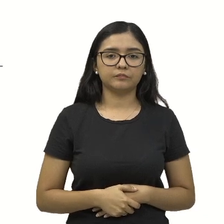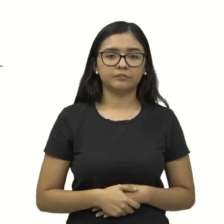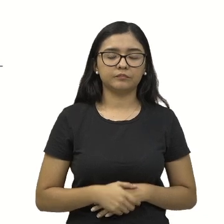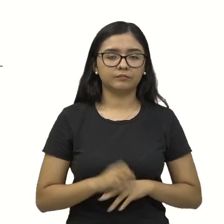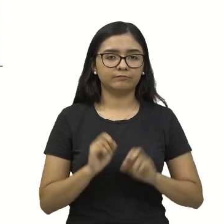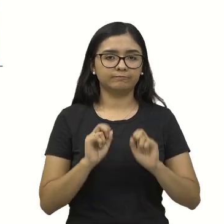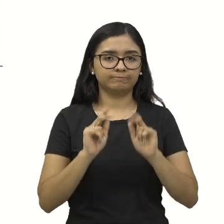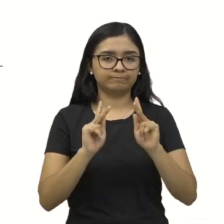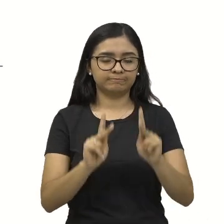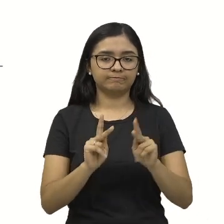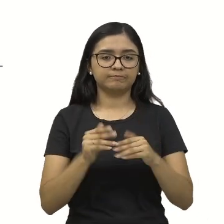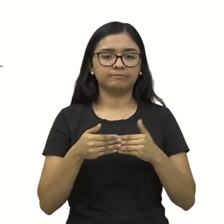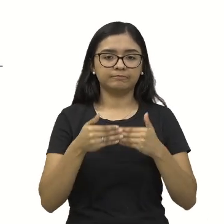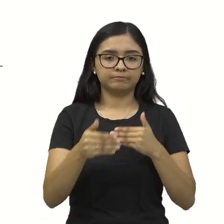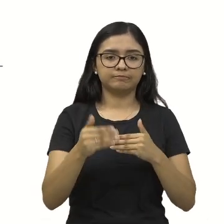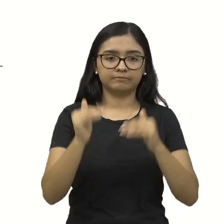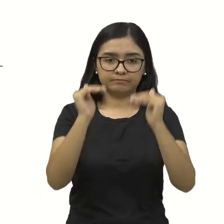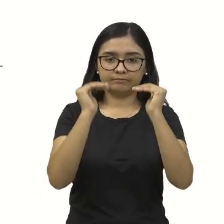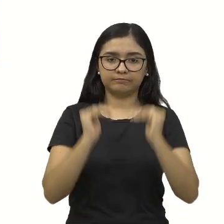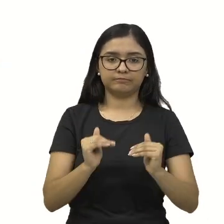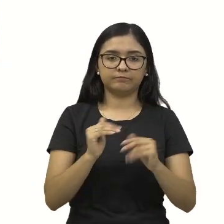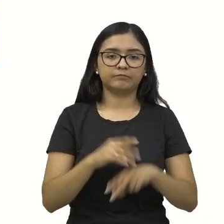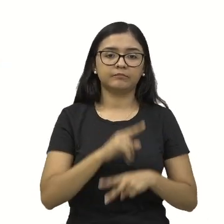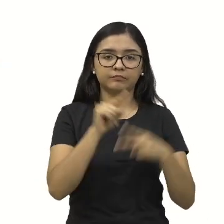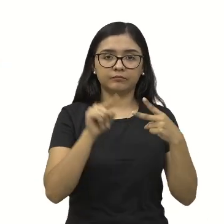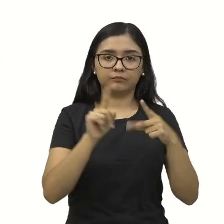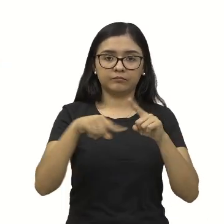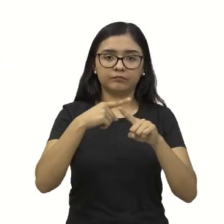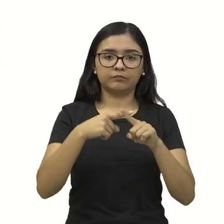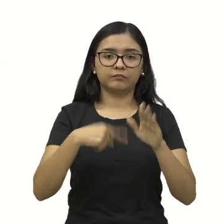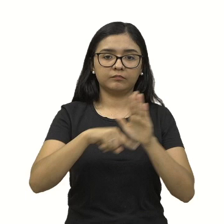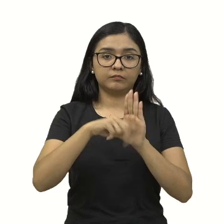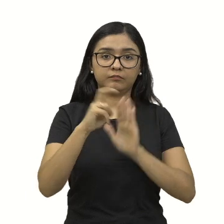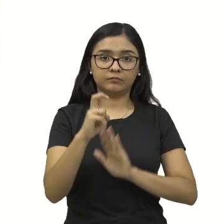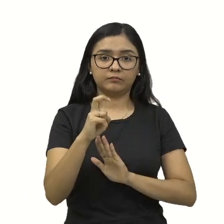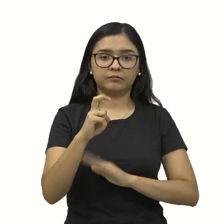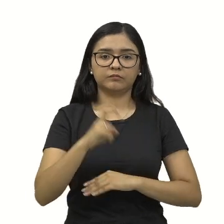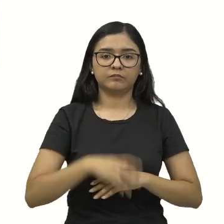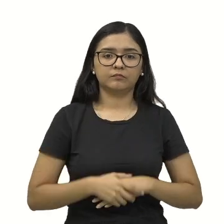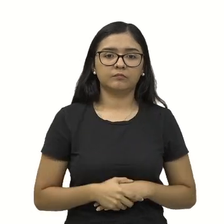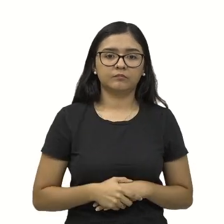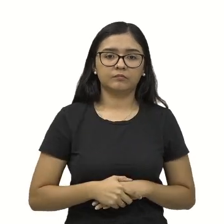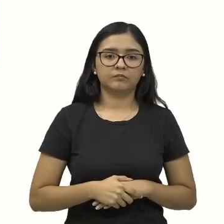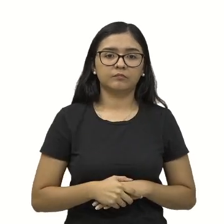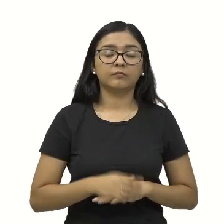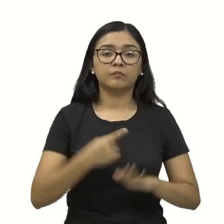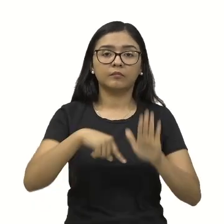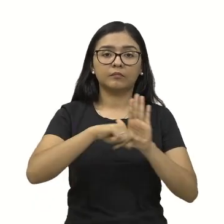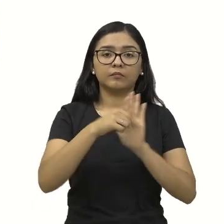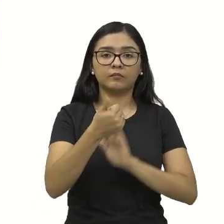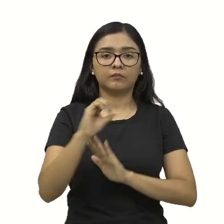Ok? Próxima linha. 2 vezes menos 5 agora. Menos 10.